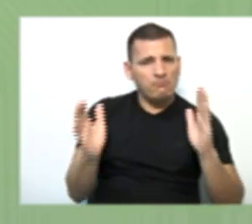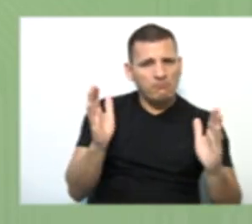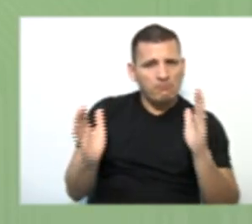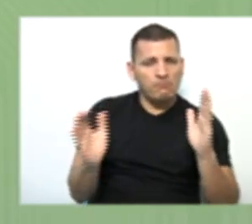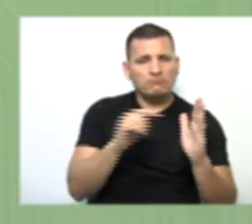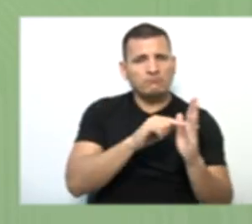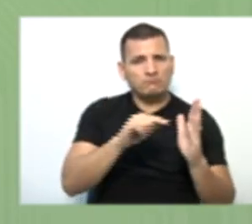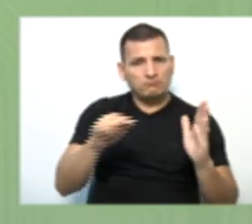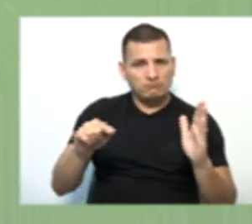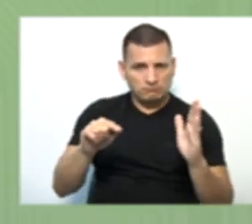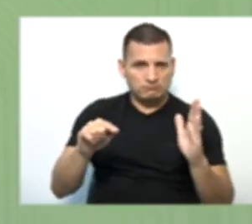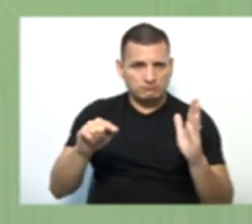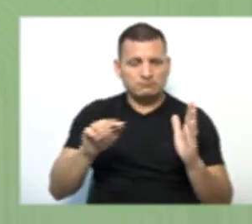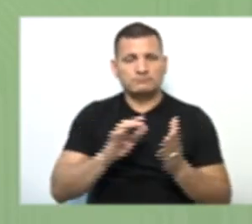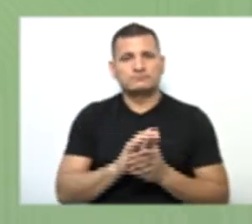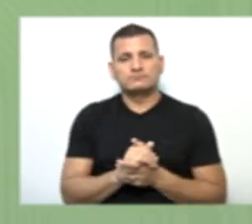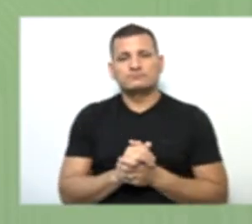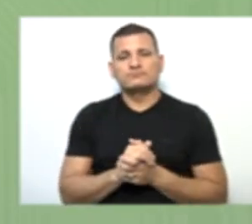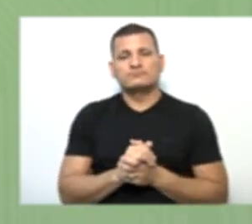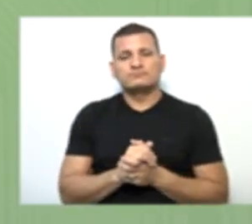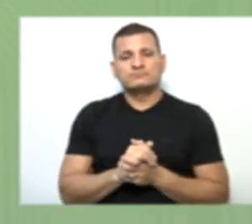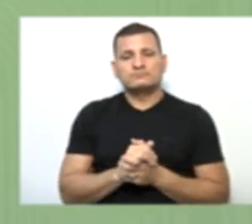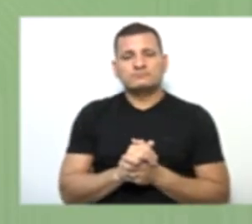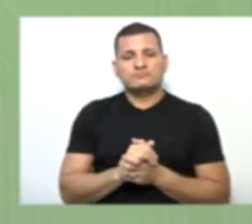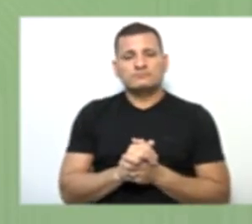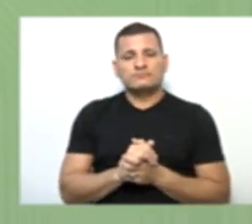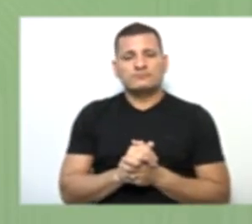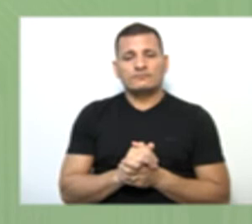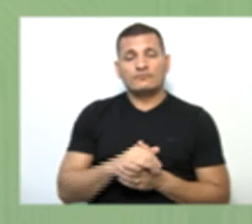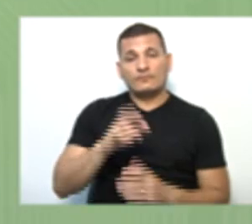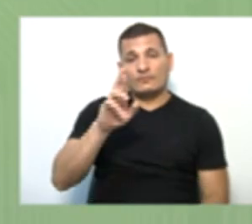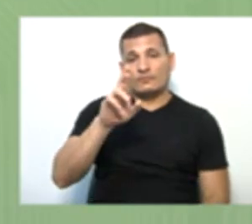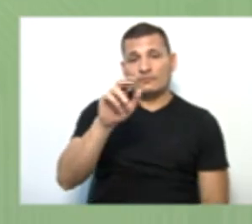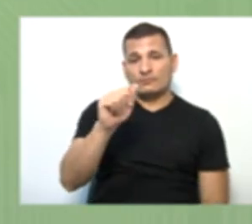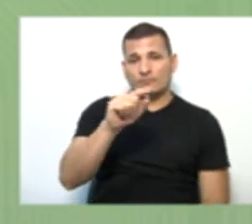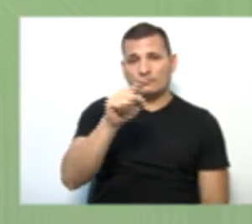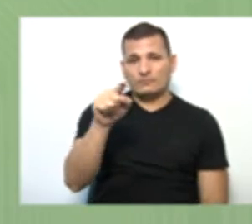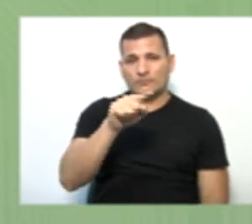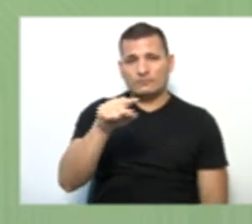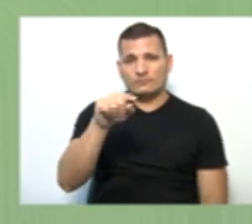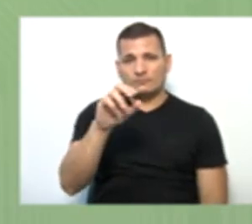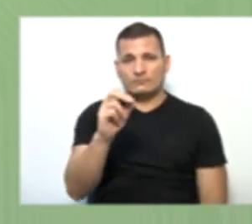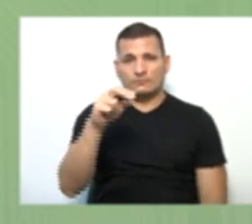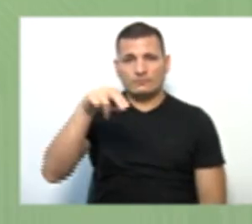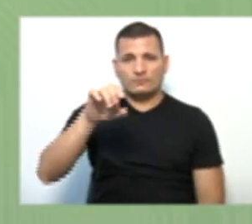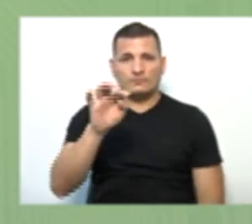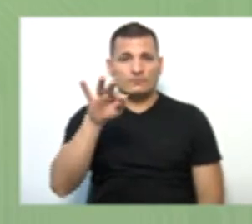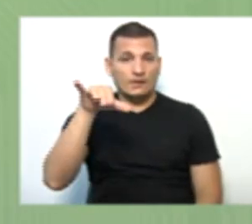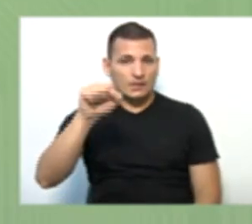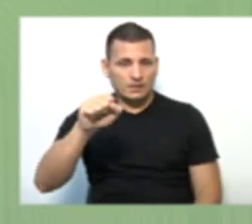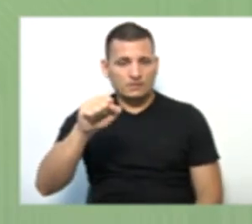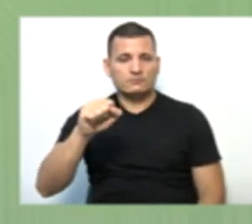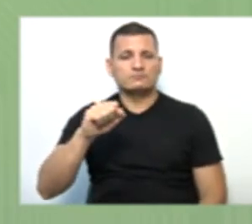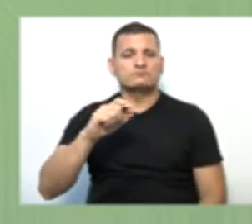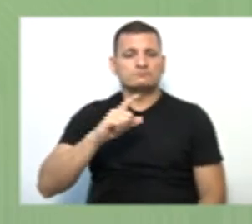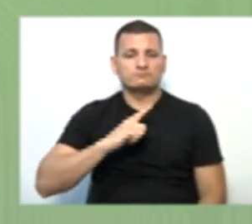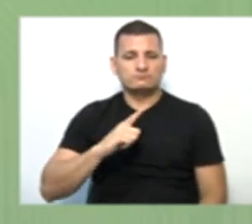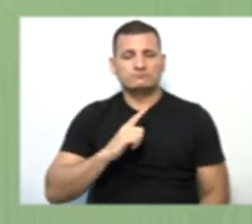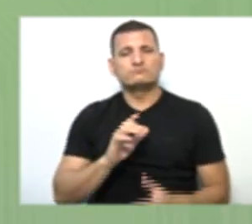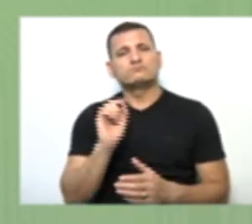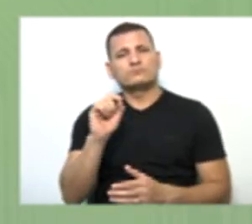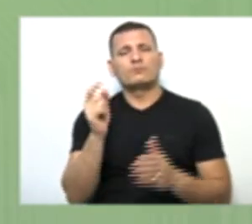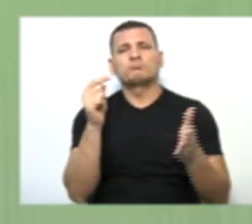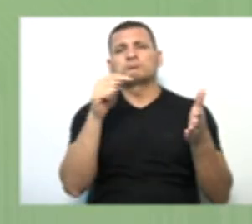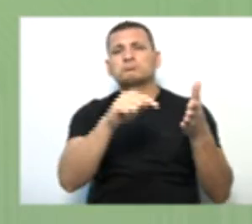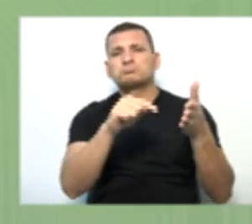do respectivo saldo. Nos razonetes são identificados. Então, nós temos lá o nome da conta,